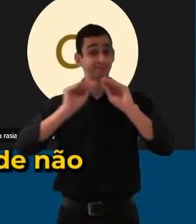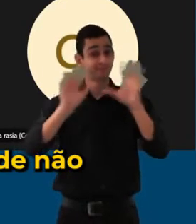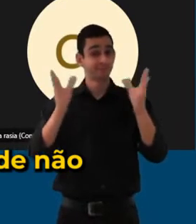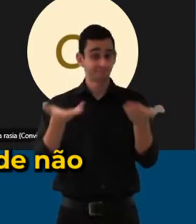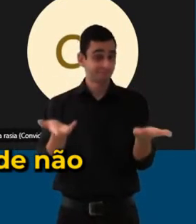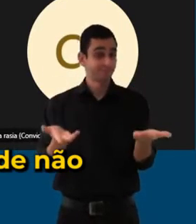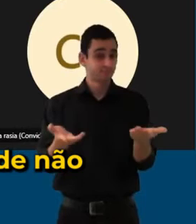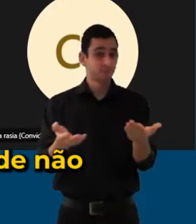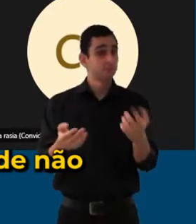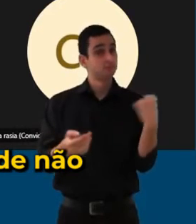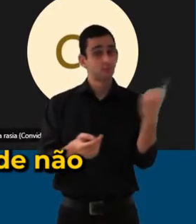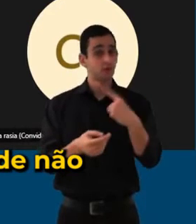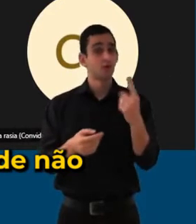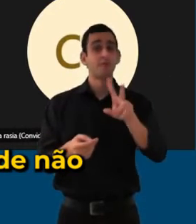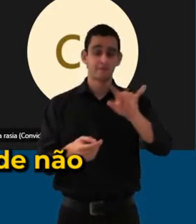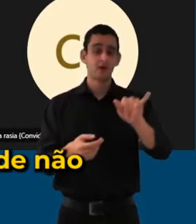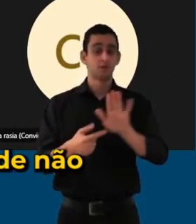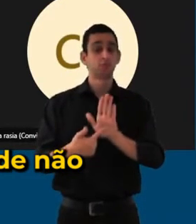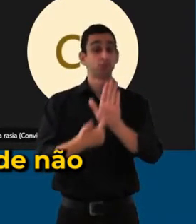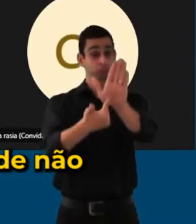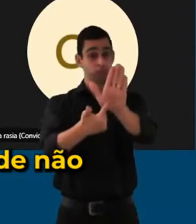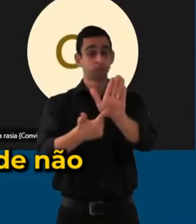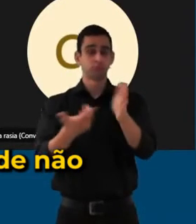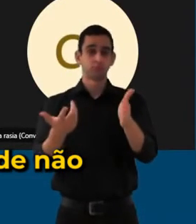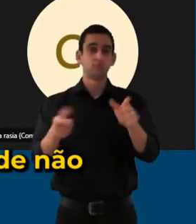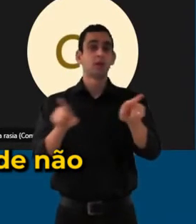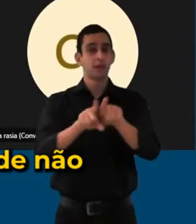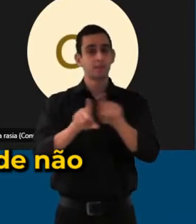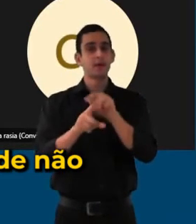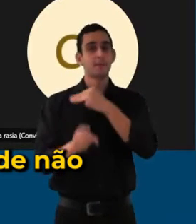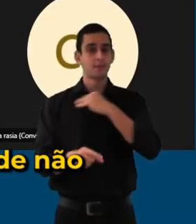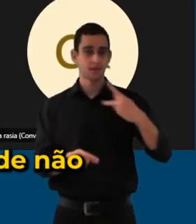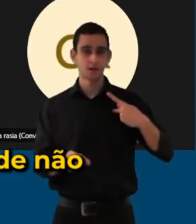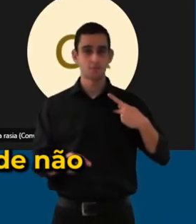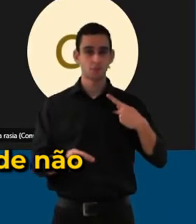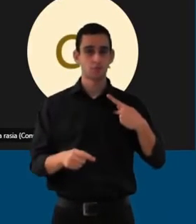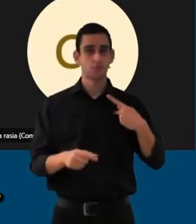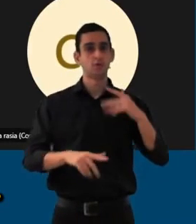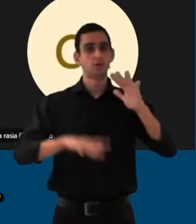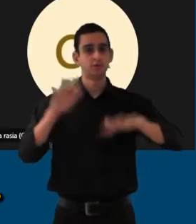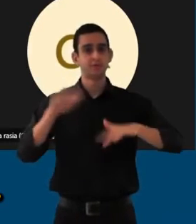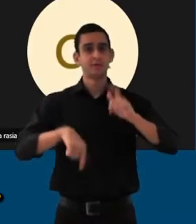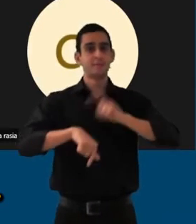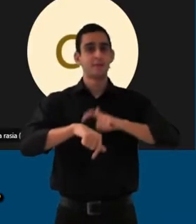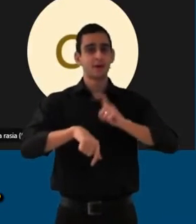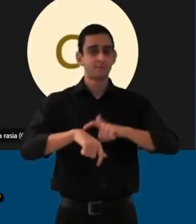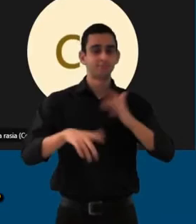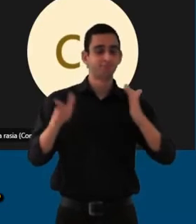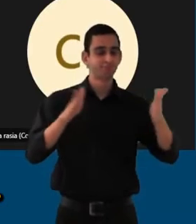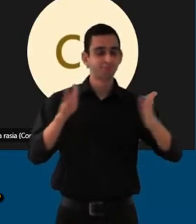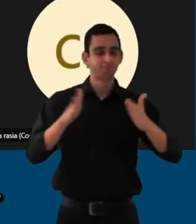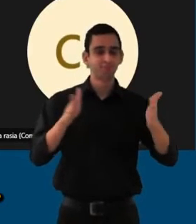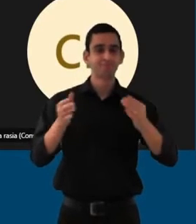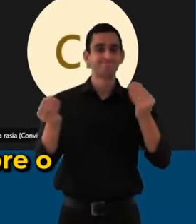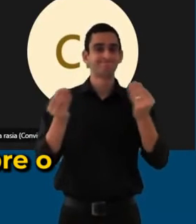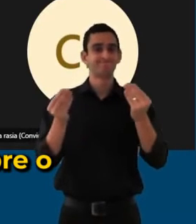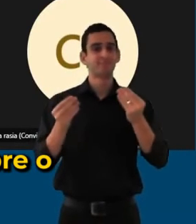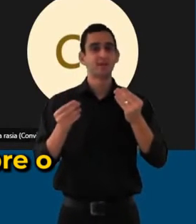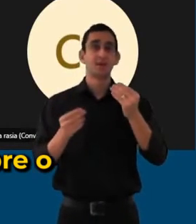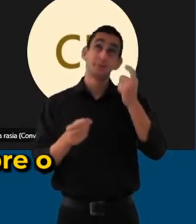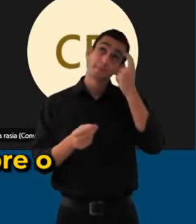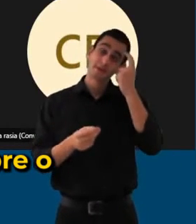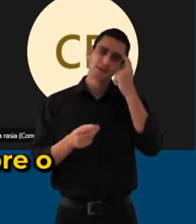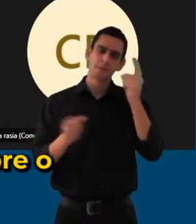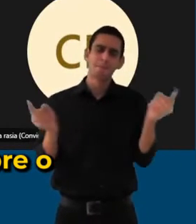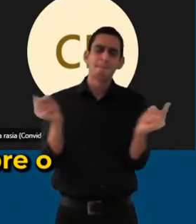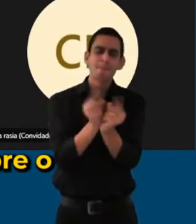Nós apresentamos o PRAD, né? O Ministério Público pode não ter gostado do PRAD, pode achar que o PRAD é insuficiente, mas,